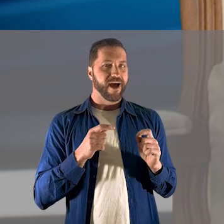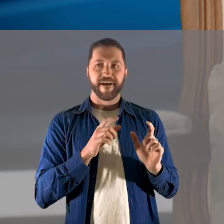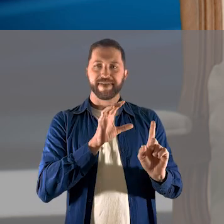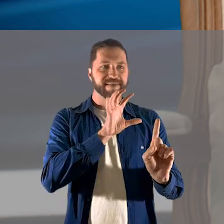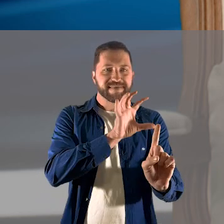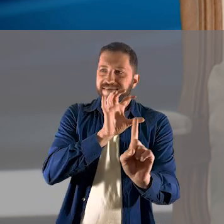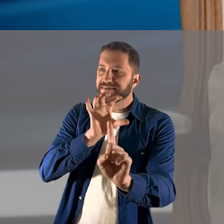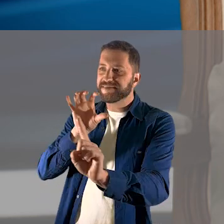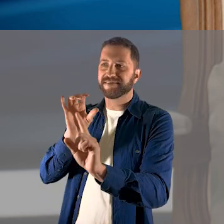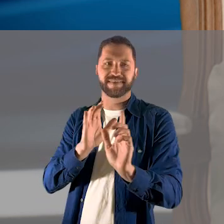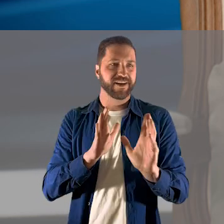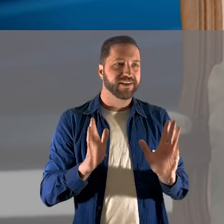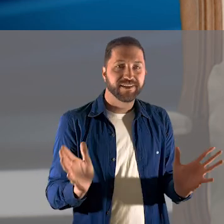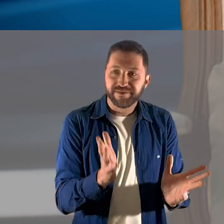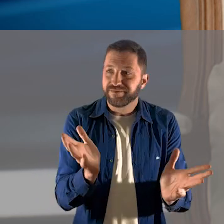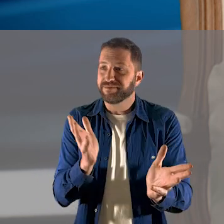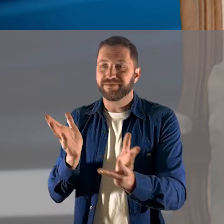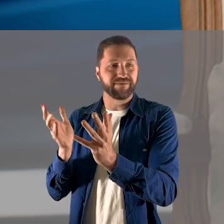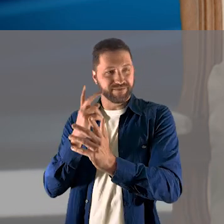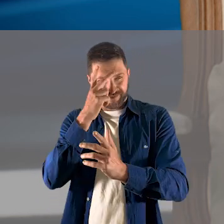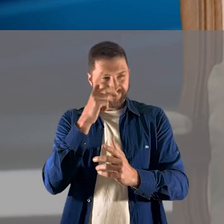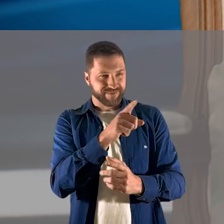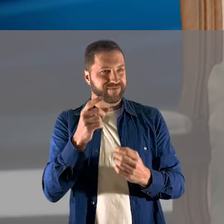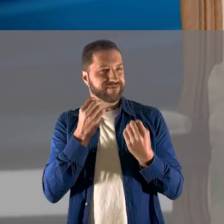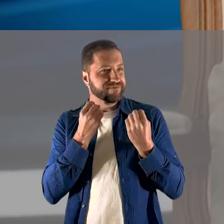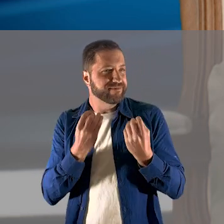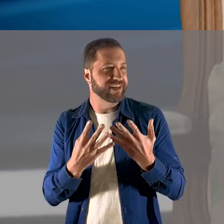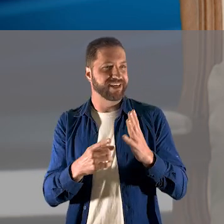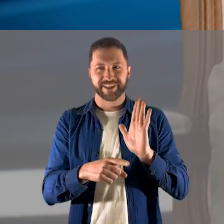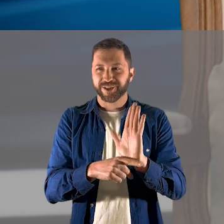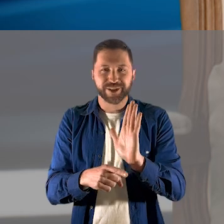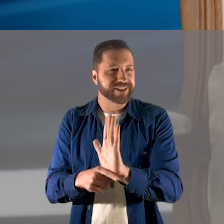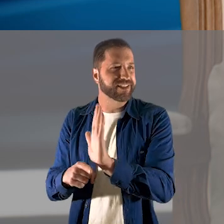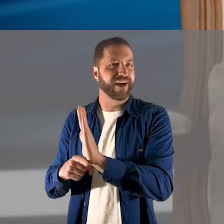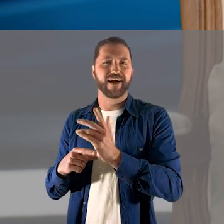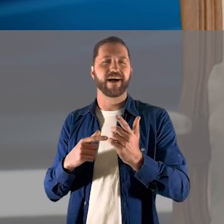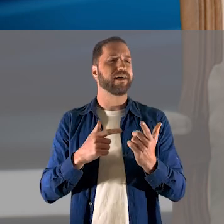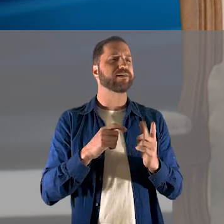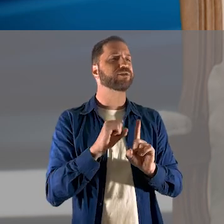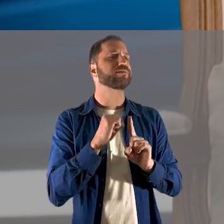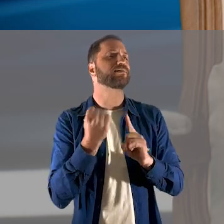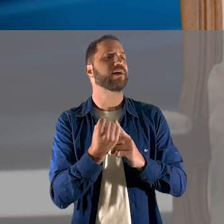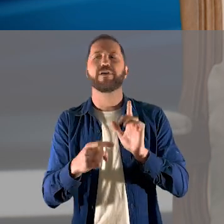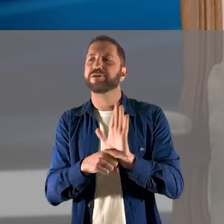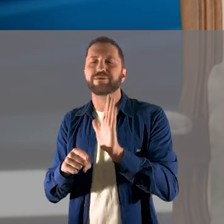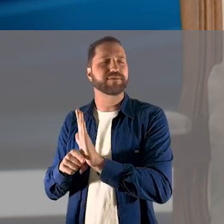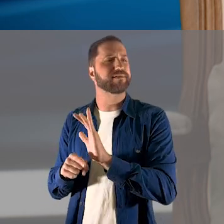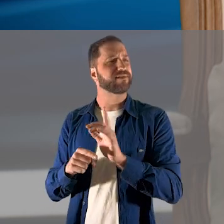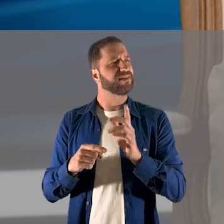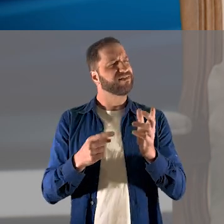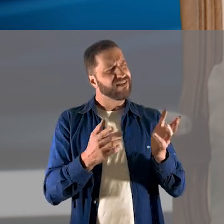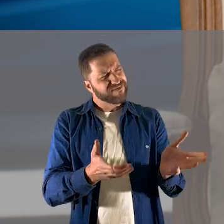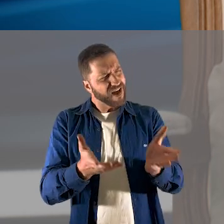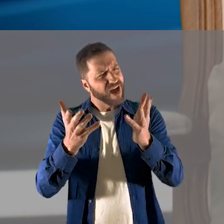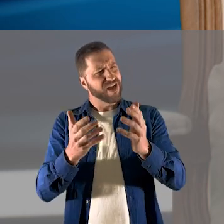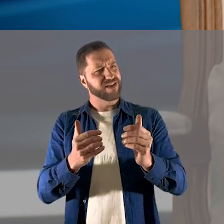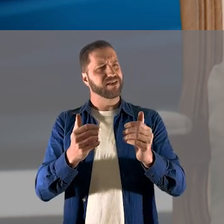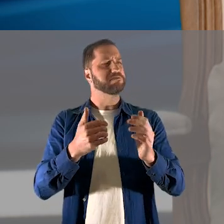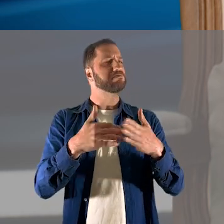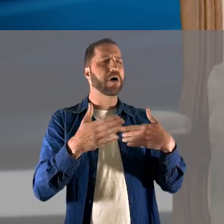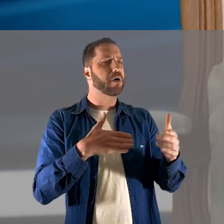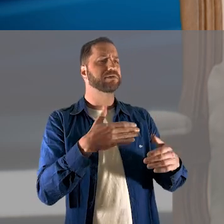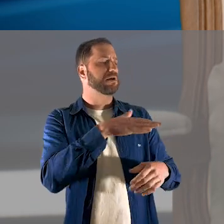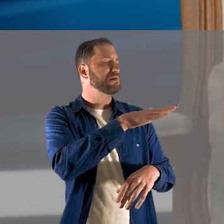encorajar cada vez mais as pessoas a fazerem o bem a fazerem ações sociais ajudarem o próximo escolha